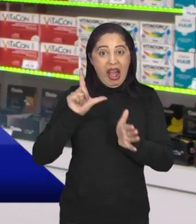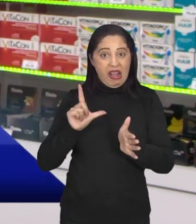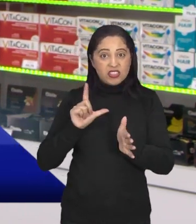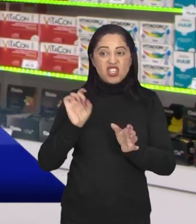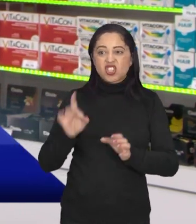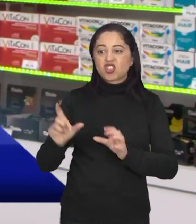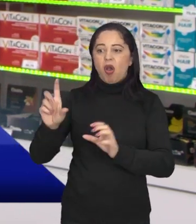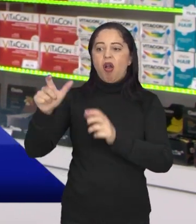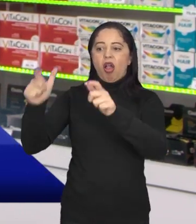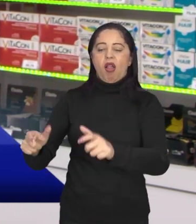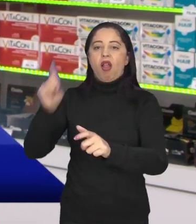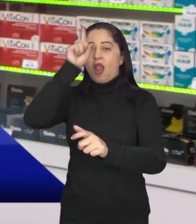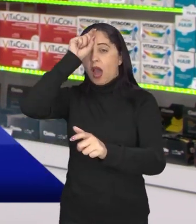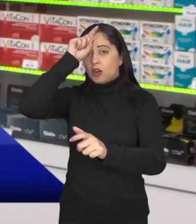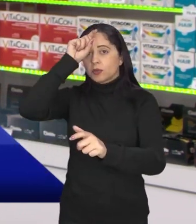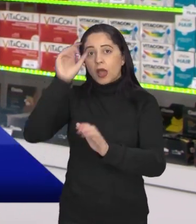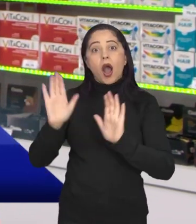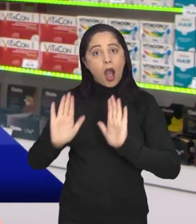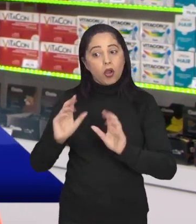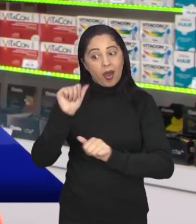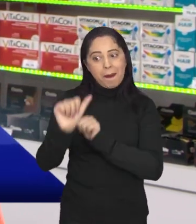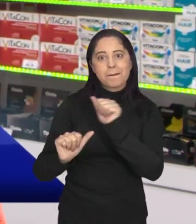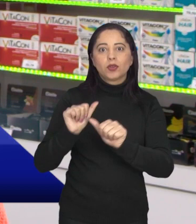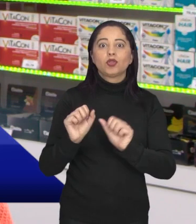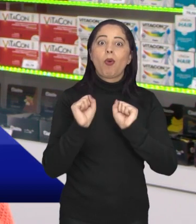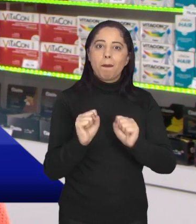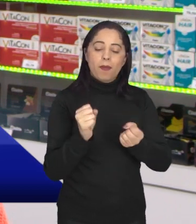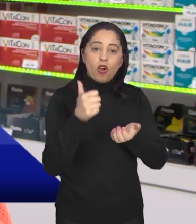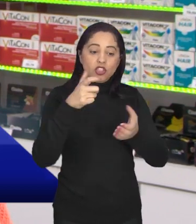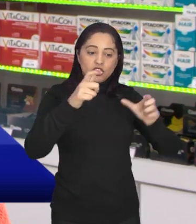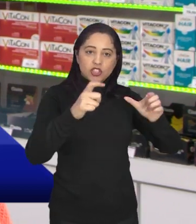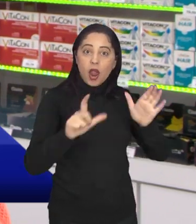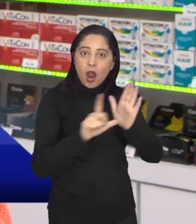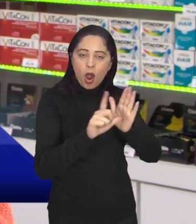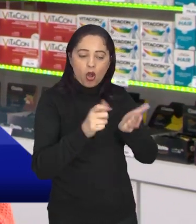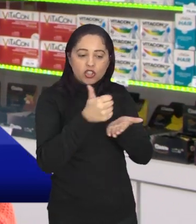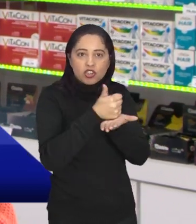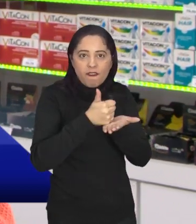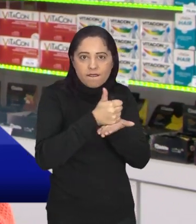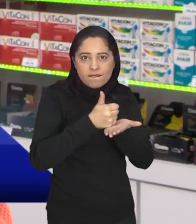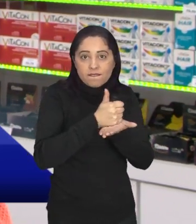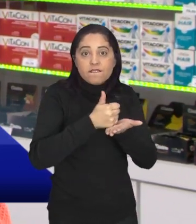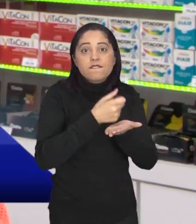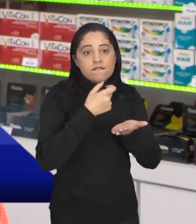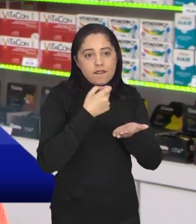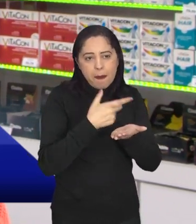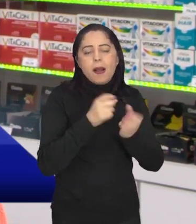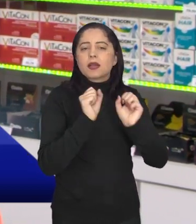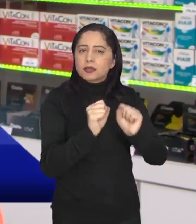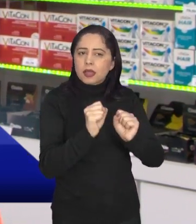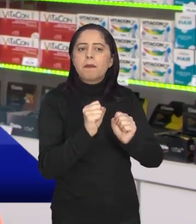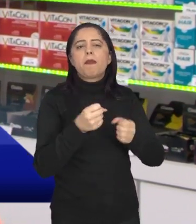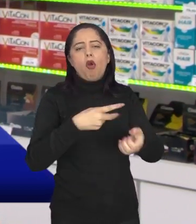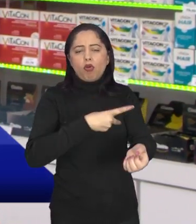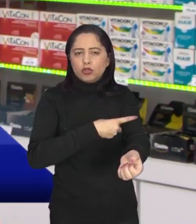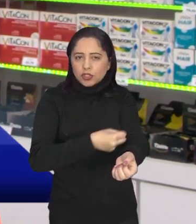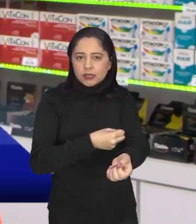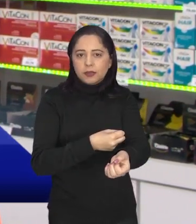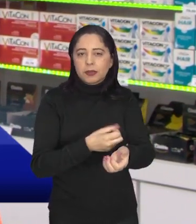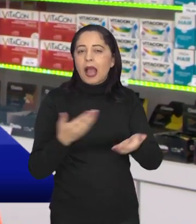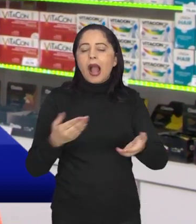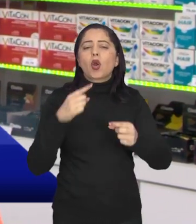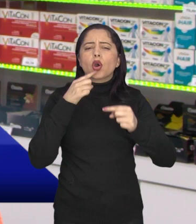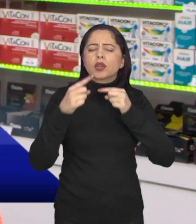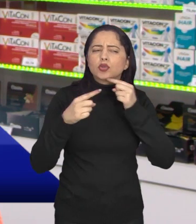agora vão poder ser realizados nas farmácias também e para a gente saber né de tirar todas essas dúvidas sobre essa nova